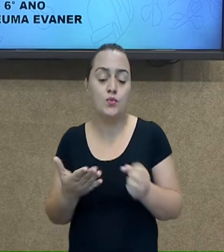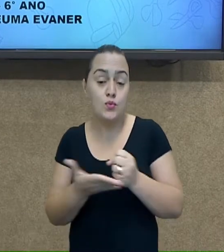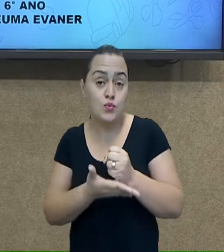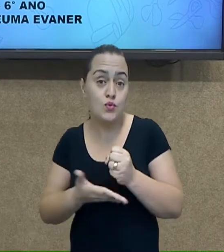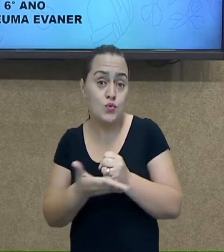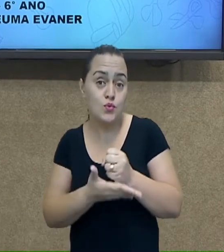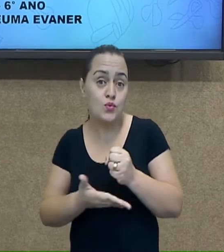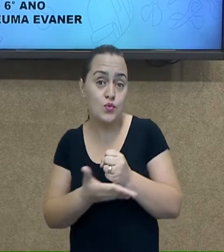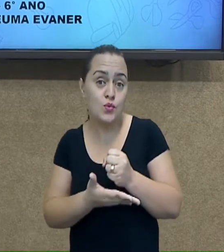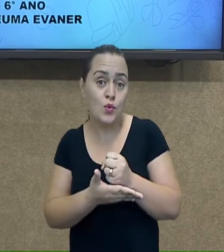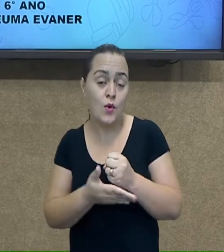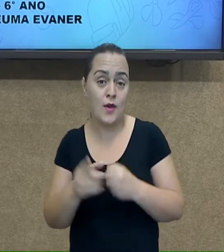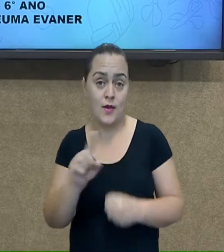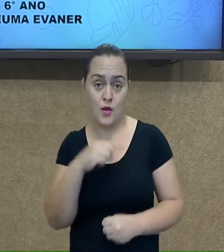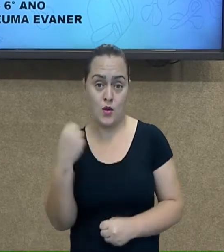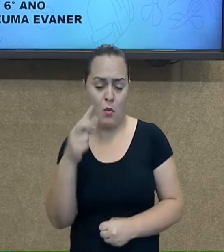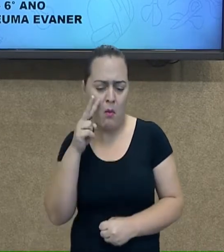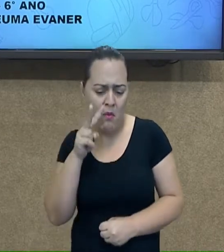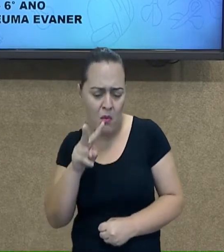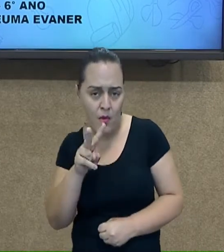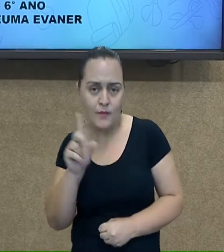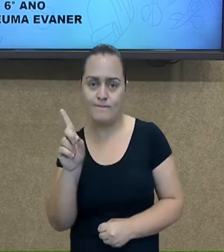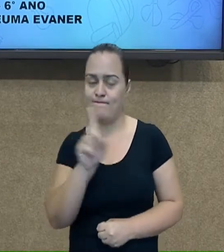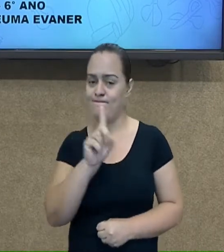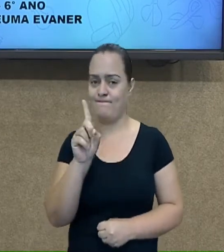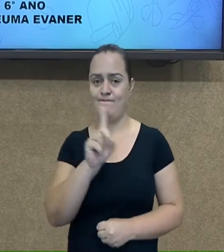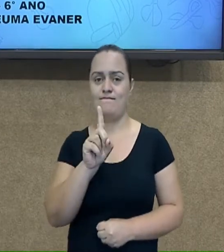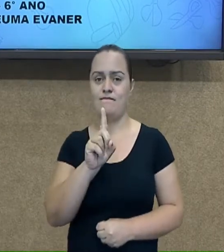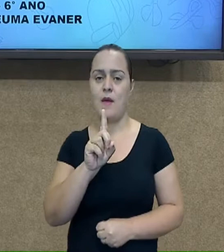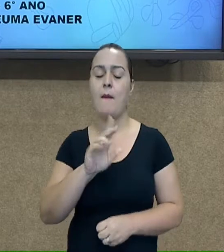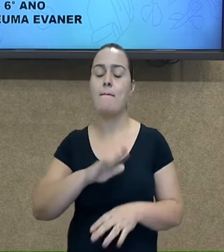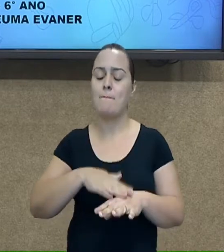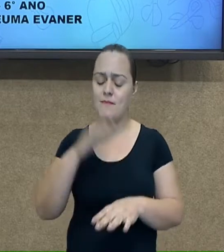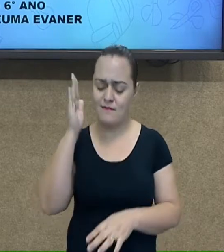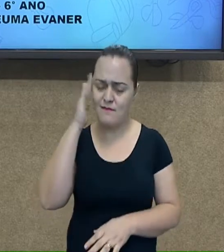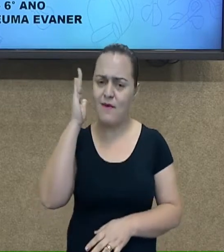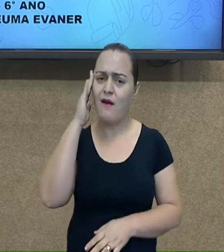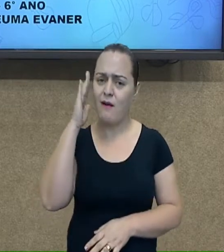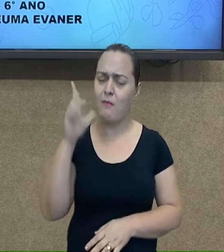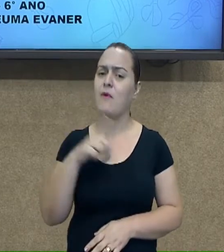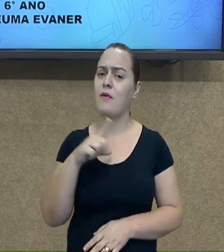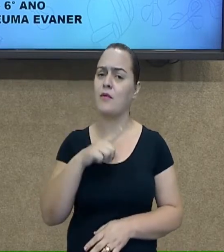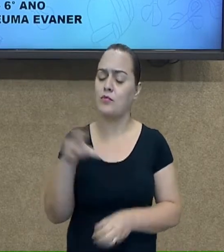conseguimos visualizar, mas sabemos que elas existem e são